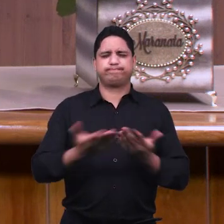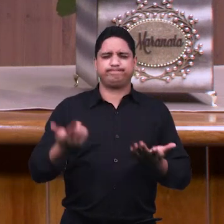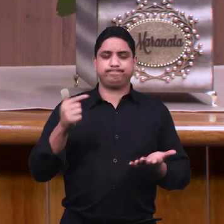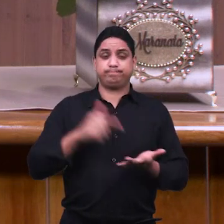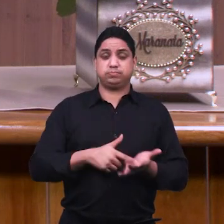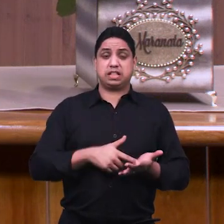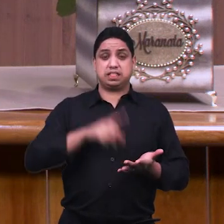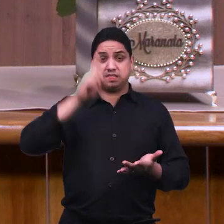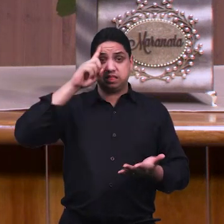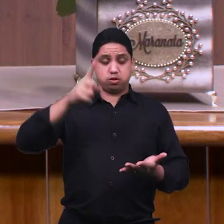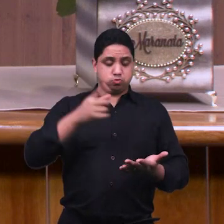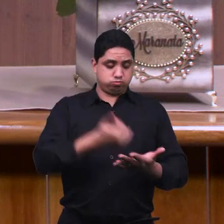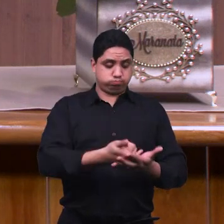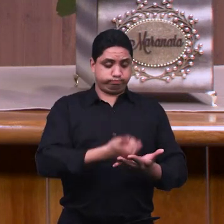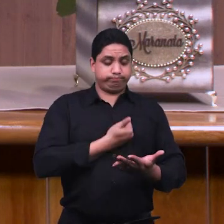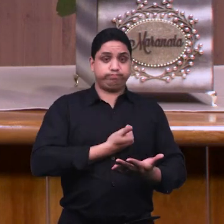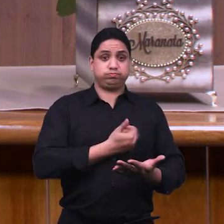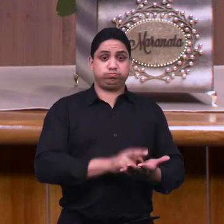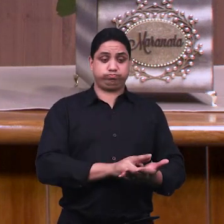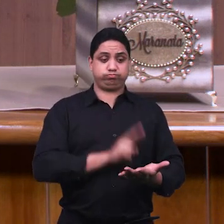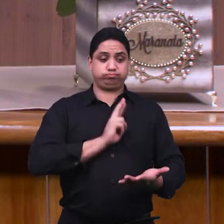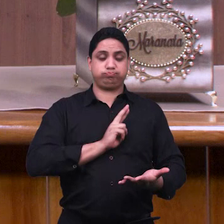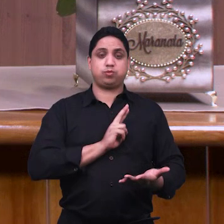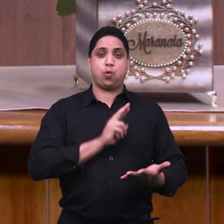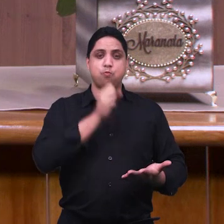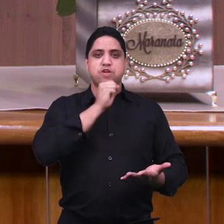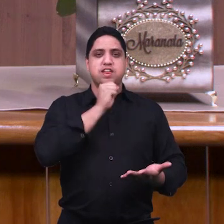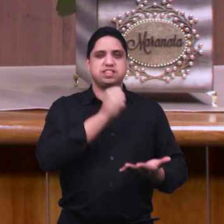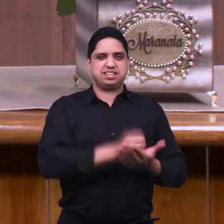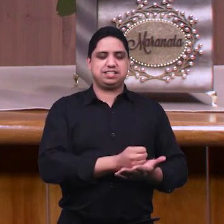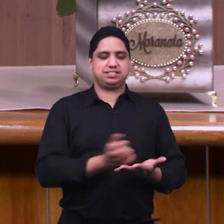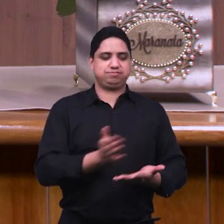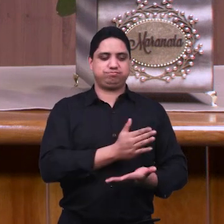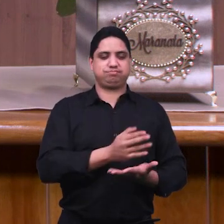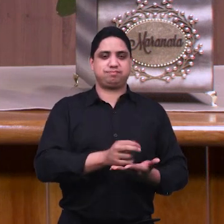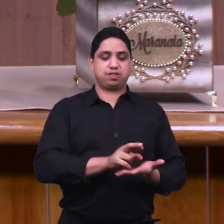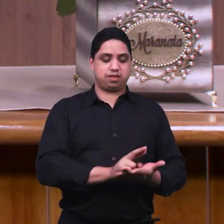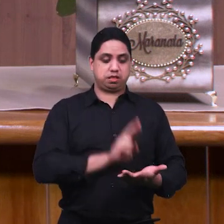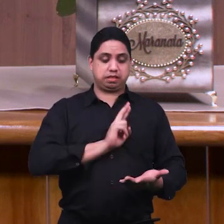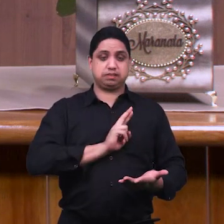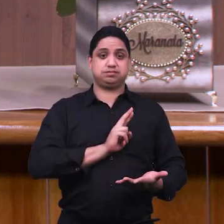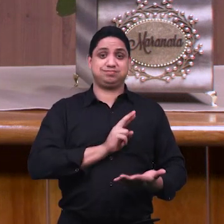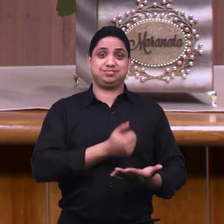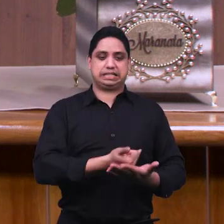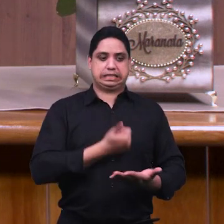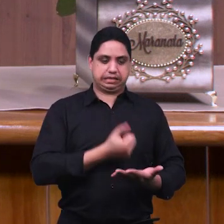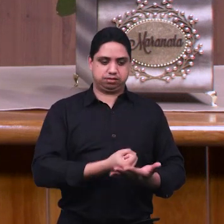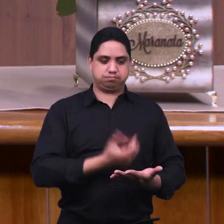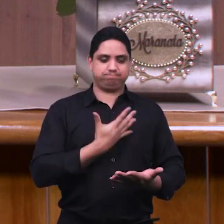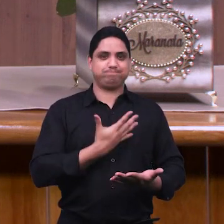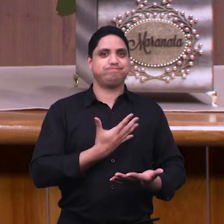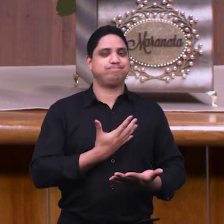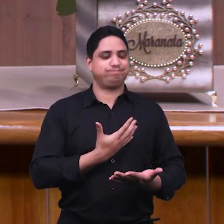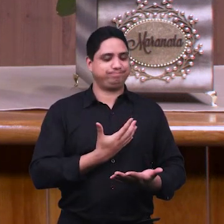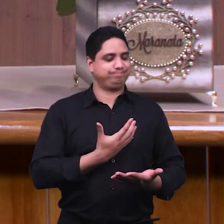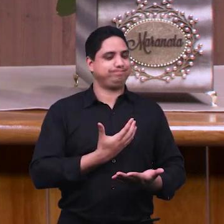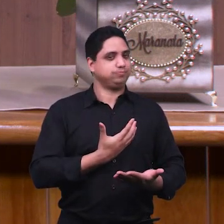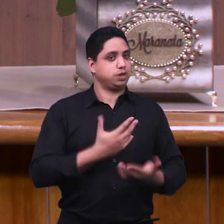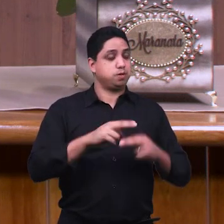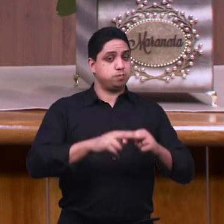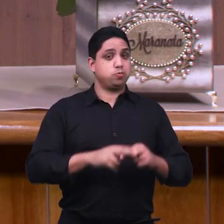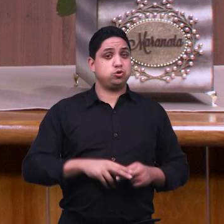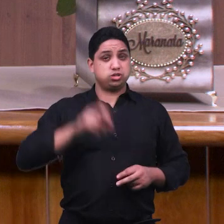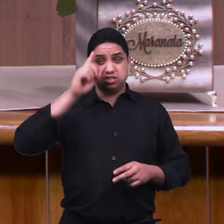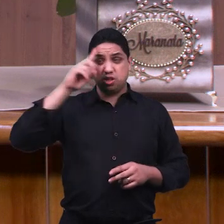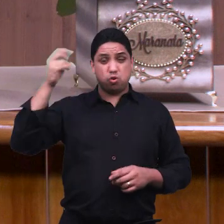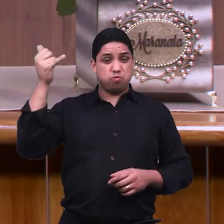Deus falando para eles ali, abriram o Velho Testamento, né? Deus falou com eles em uma decisão que tinha que tomar. Então Deus, ele